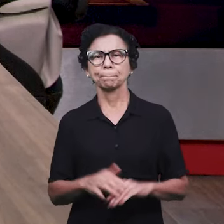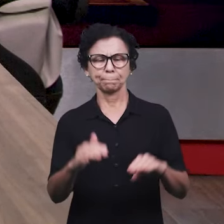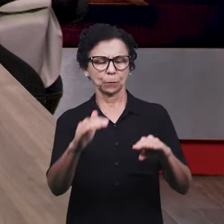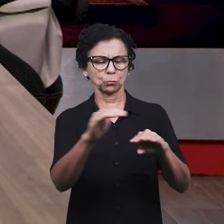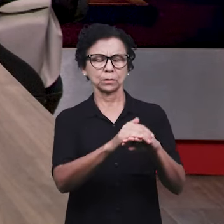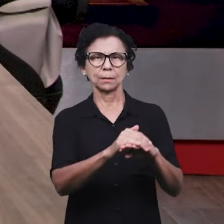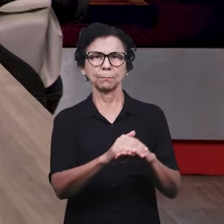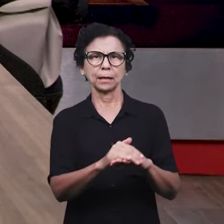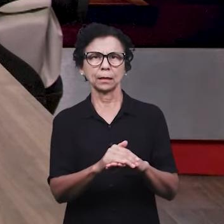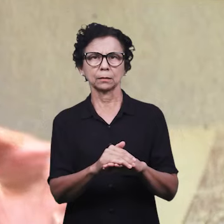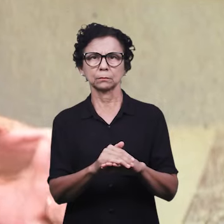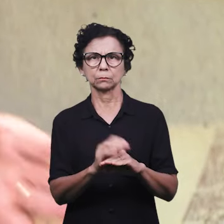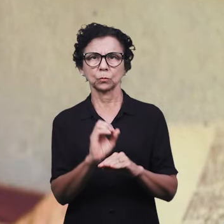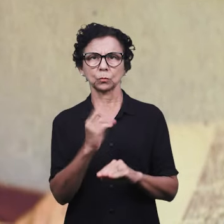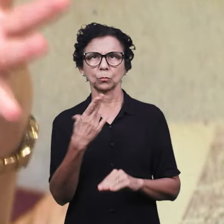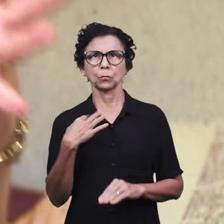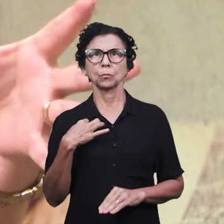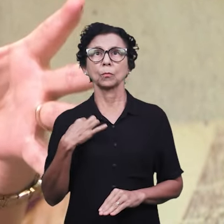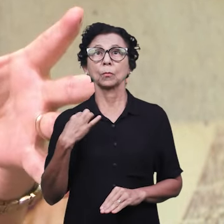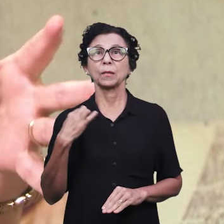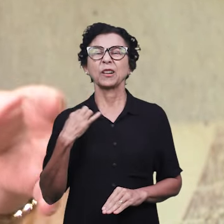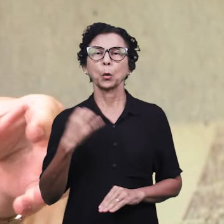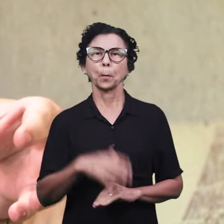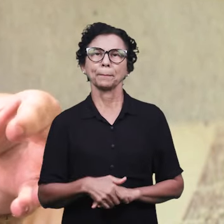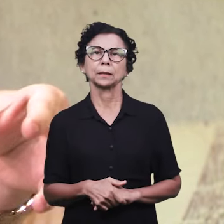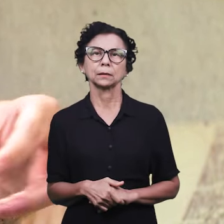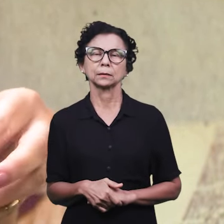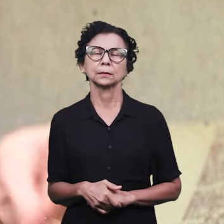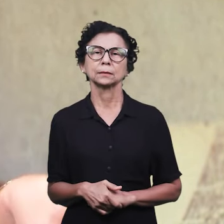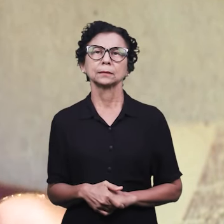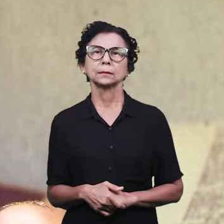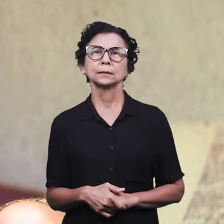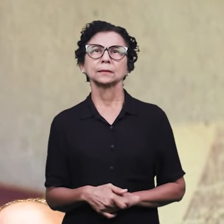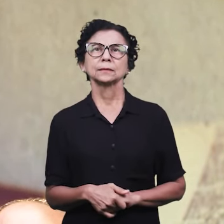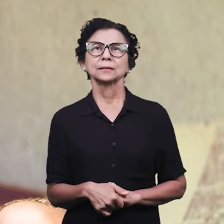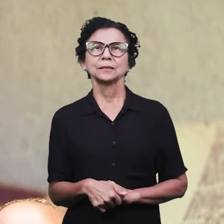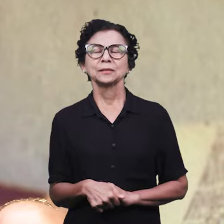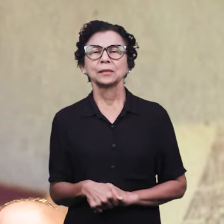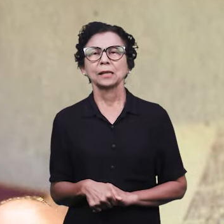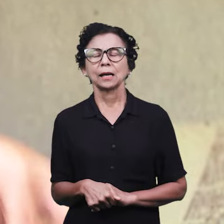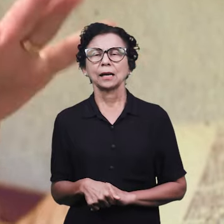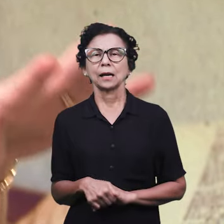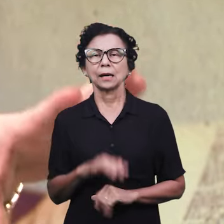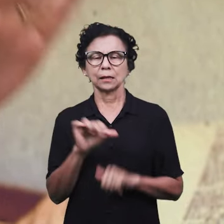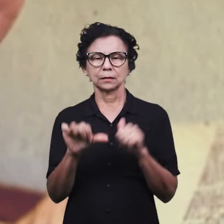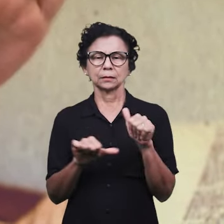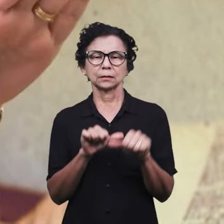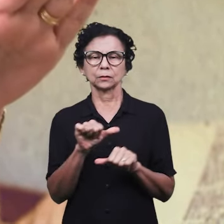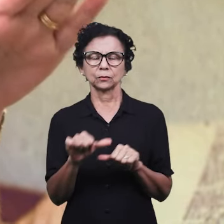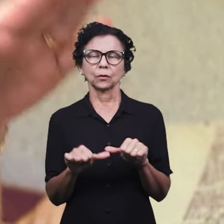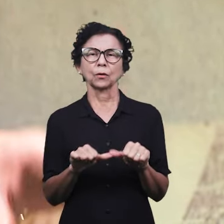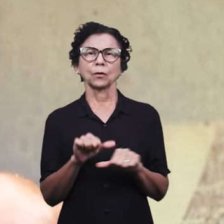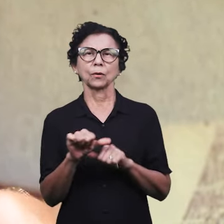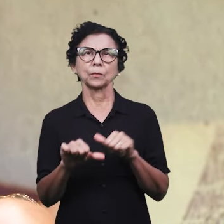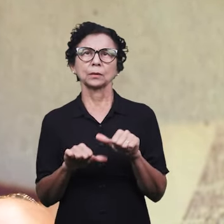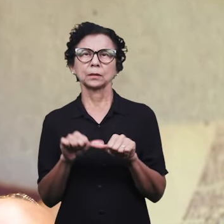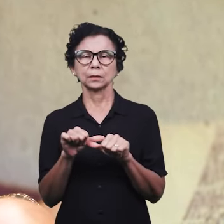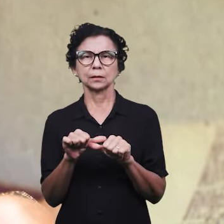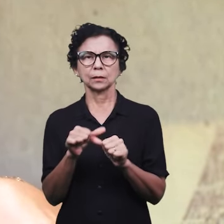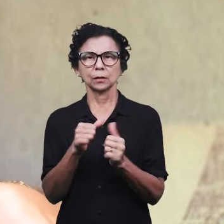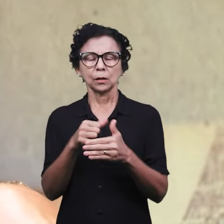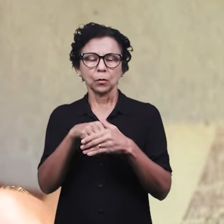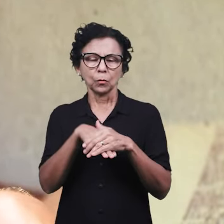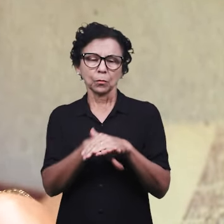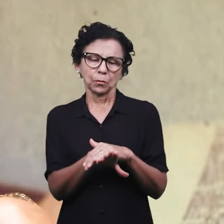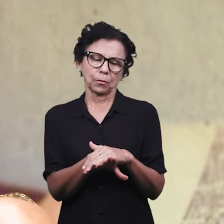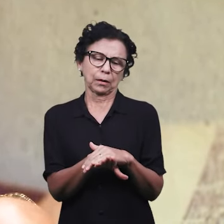uma roupa e deixo essa roupa nova, né, e passo alguns anos e deixo ela ali naquele mesmo estado,